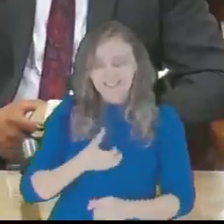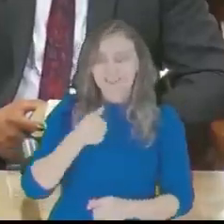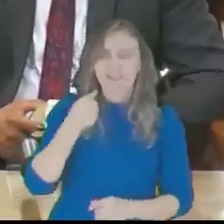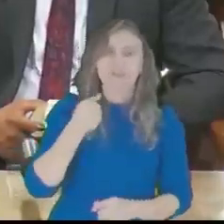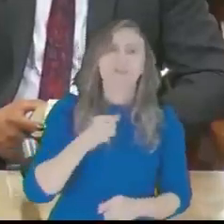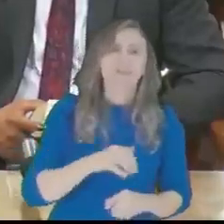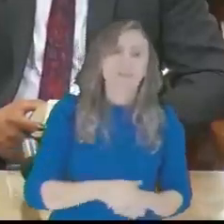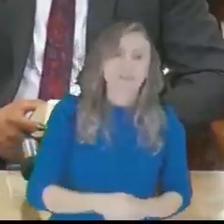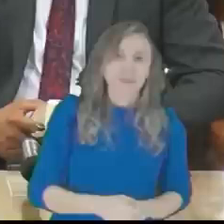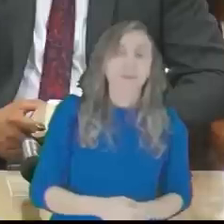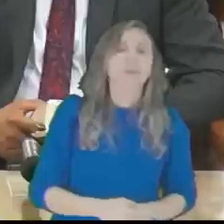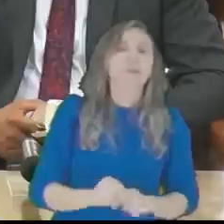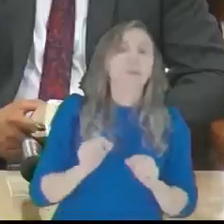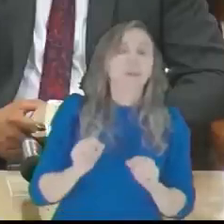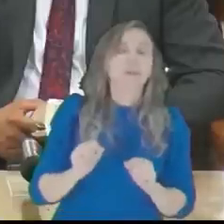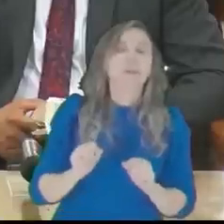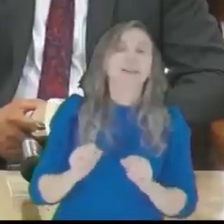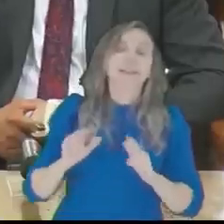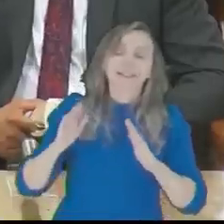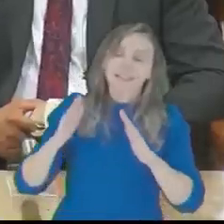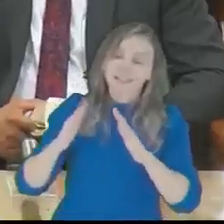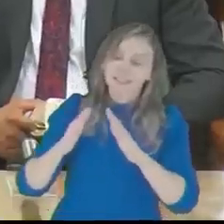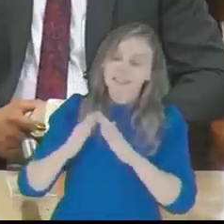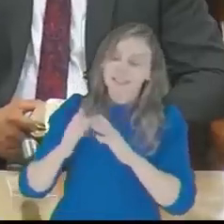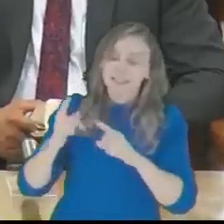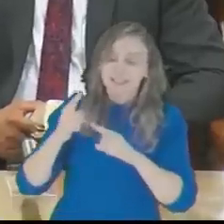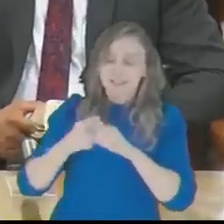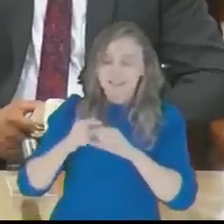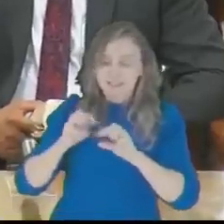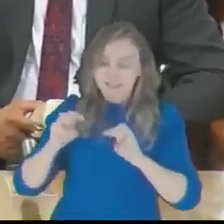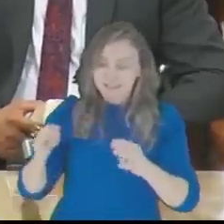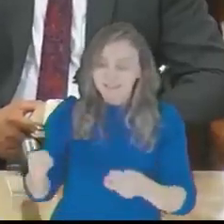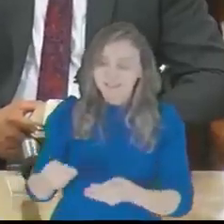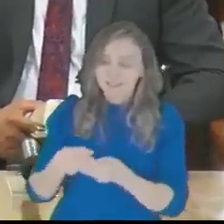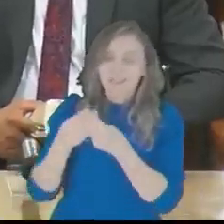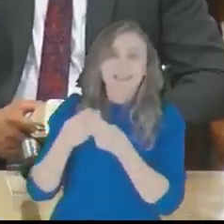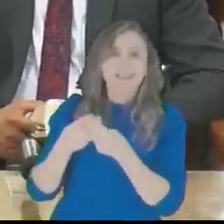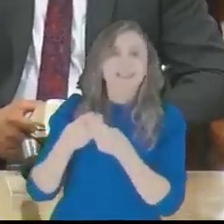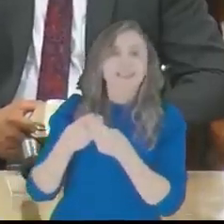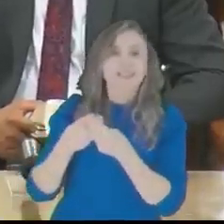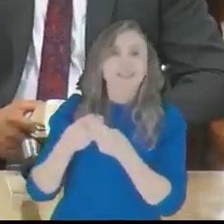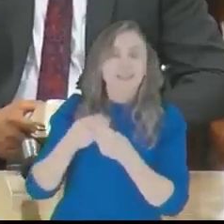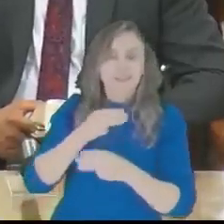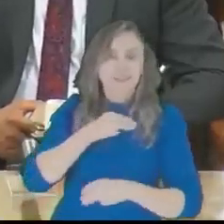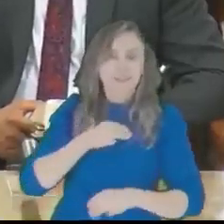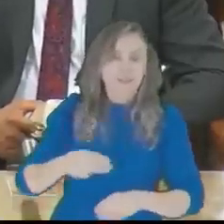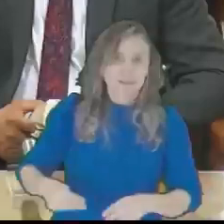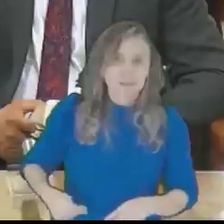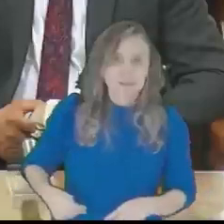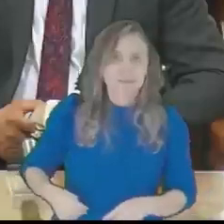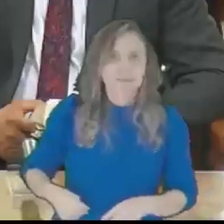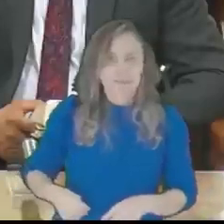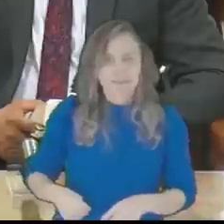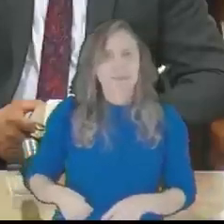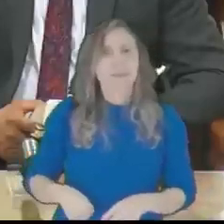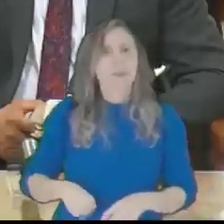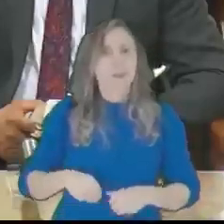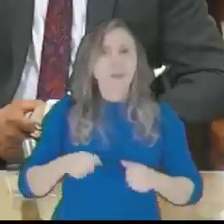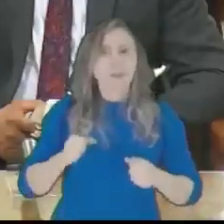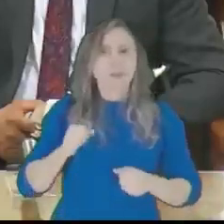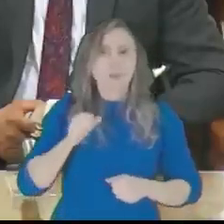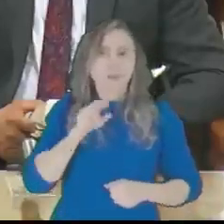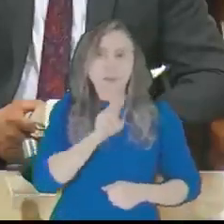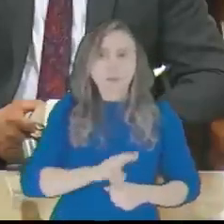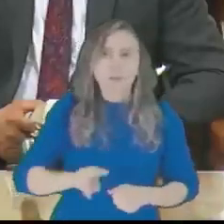São as chamadas sinagogas messiânicas. Eles são judeus, eles usam roupa de judeu, eles usam quipá, tem